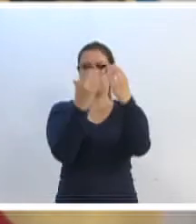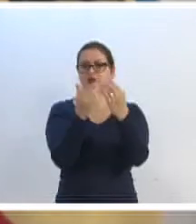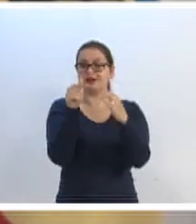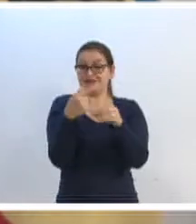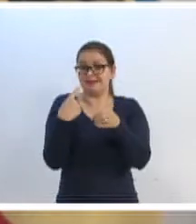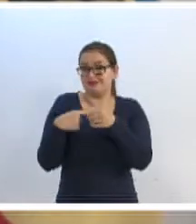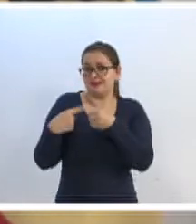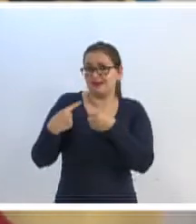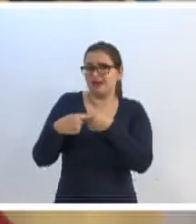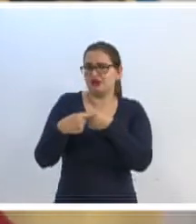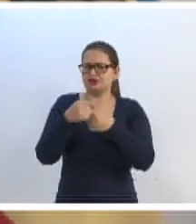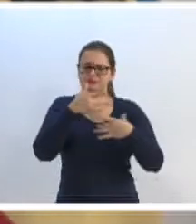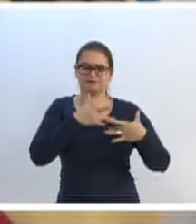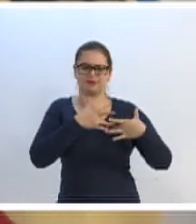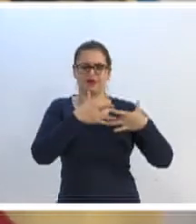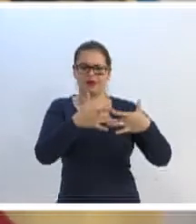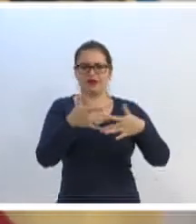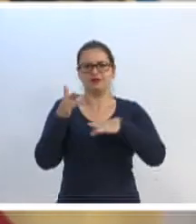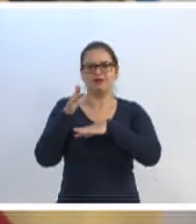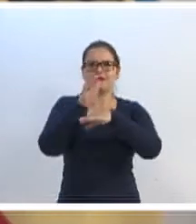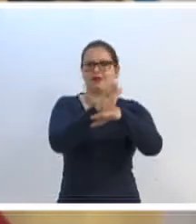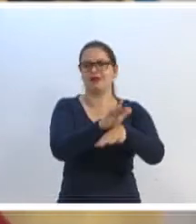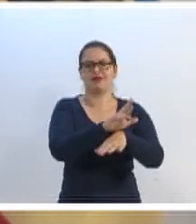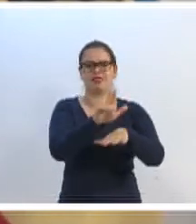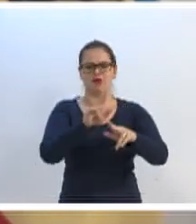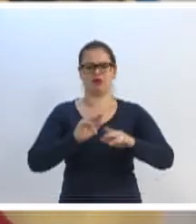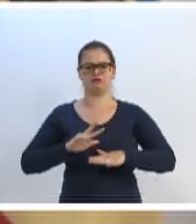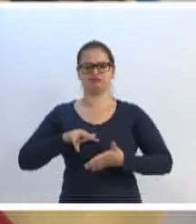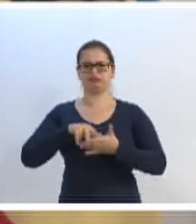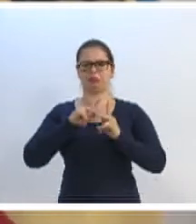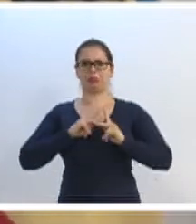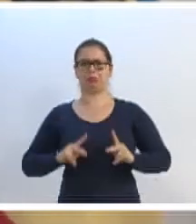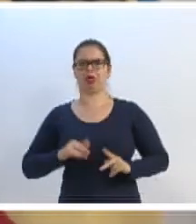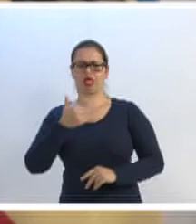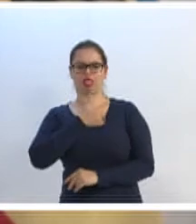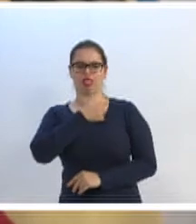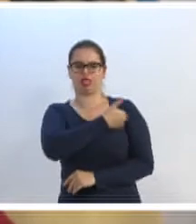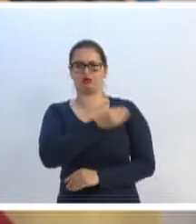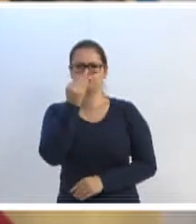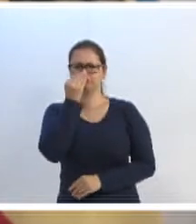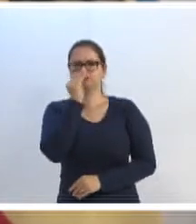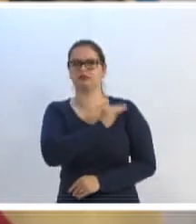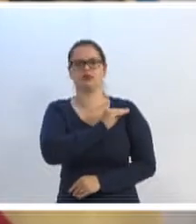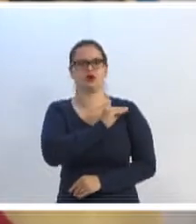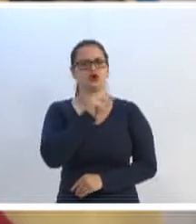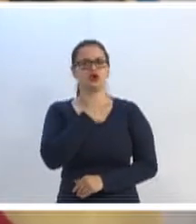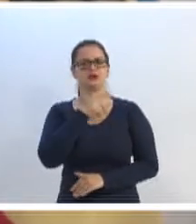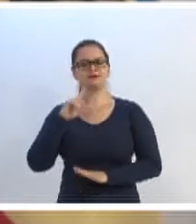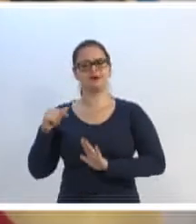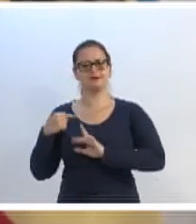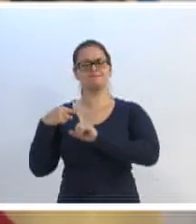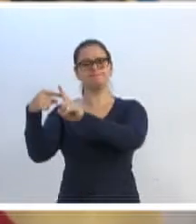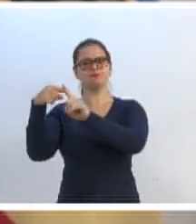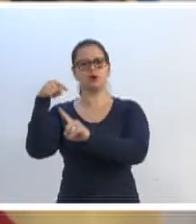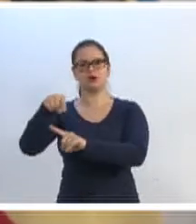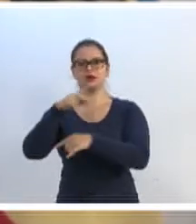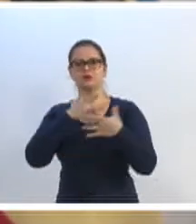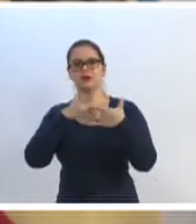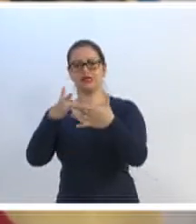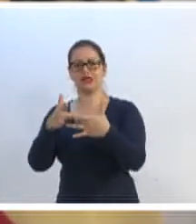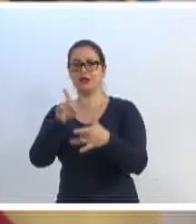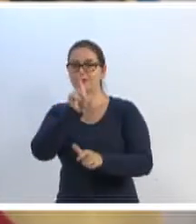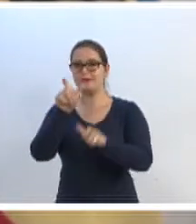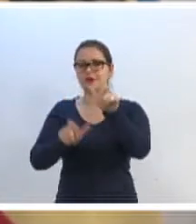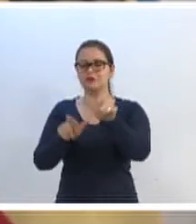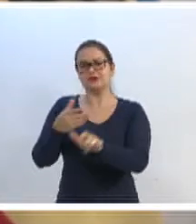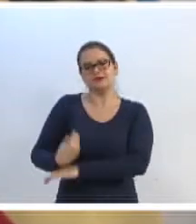cidade, a cidade solidária, não essas posturas aí isoladas de preconceito, é isso que a gente vai sempre defender, para que as pessoas possam viver aqui